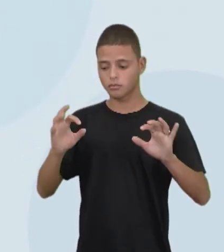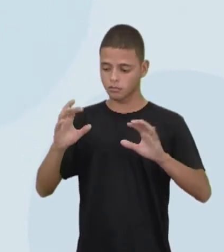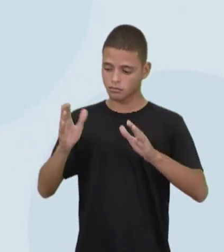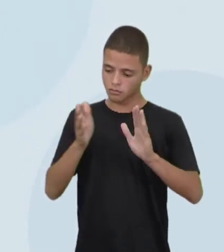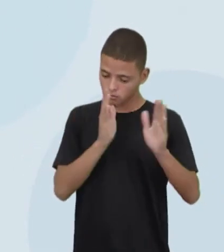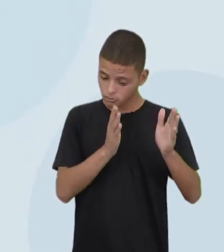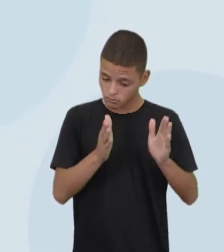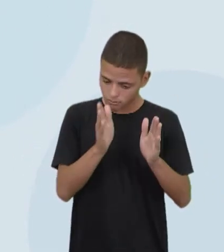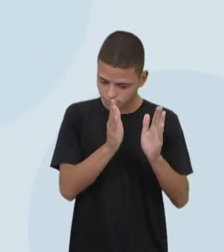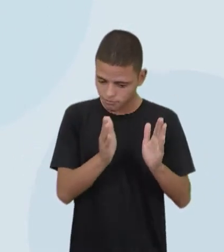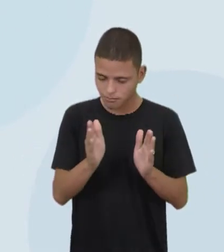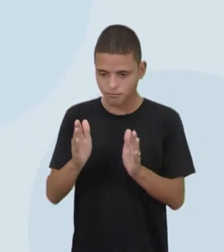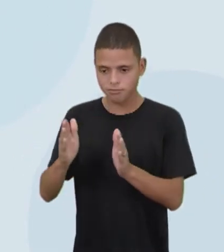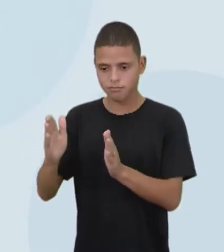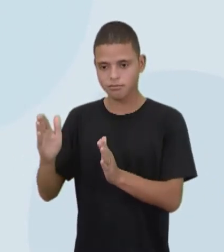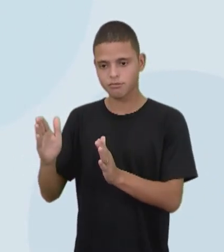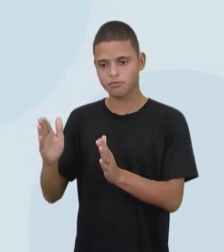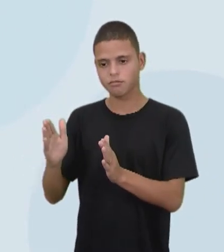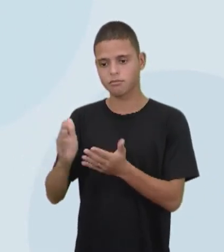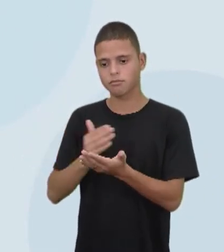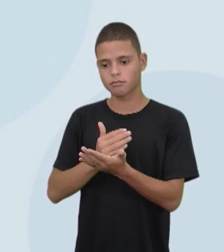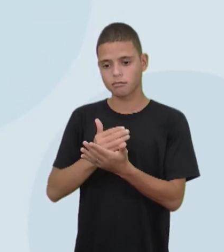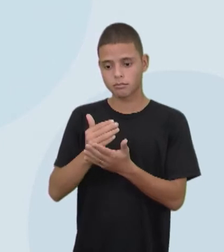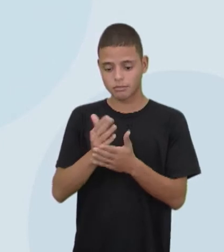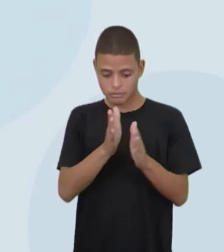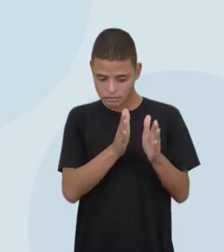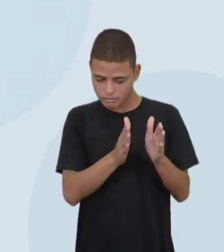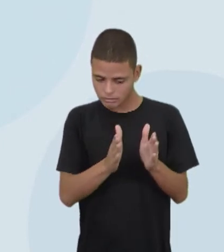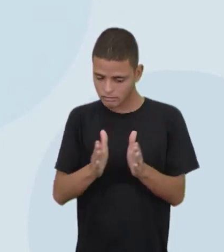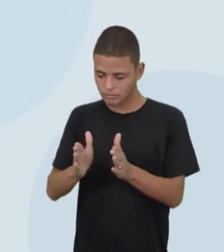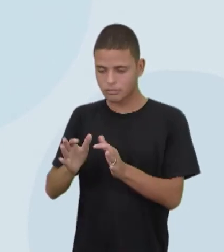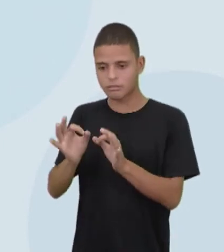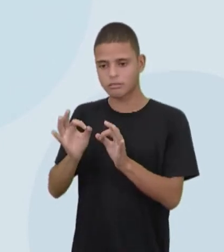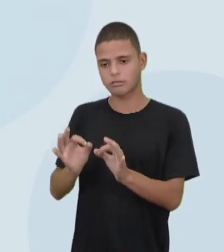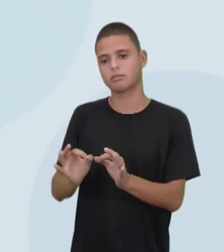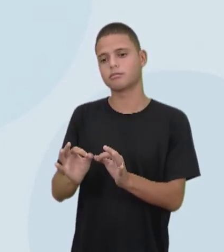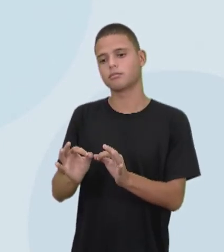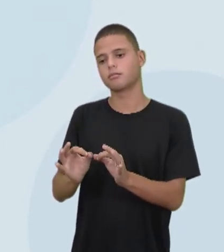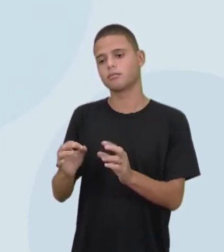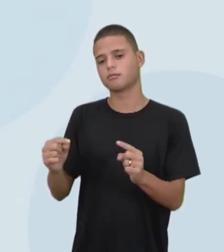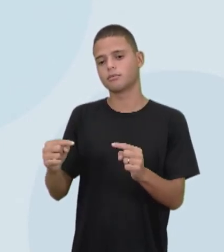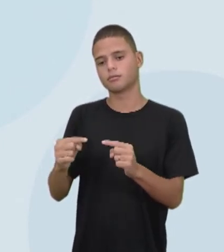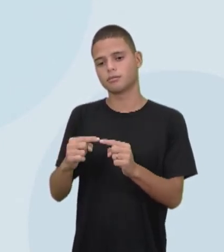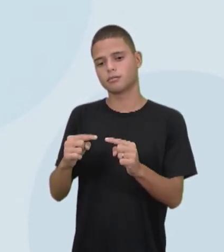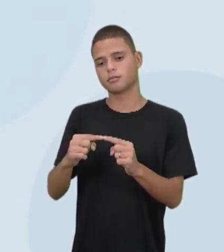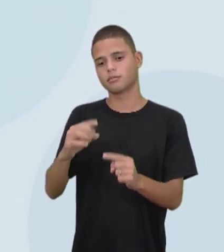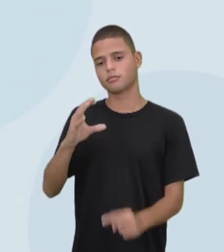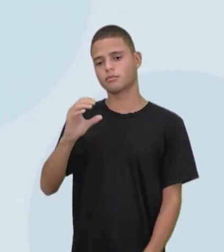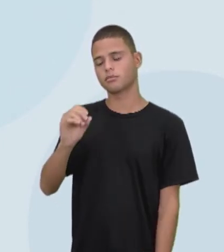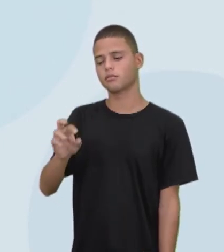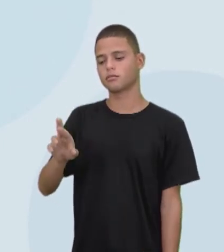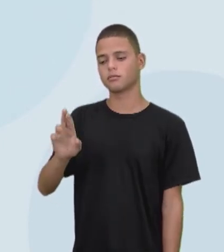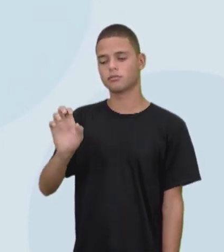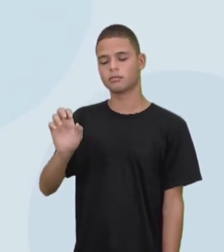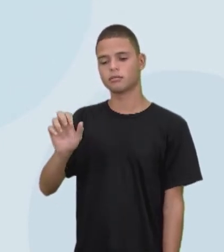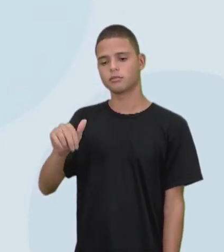reorganizam. Eles passam a andar todos no mesmo sentido. É isso que a gente chama de corrente elétrica, né? Quando os